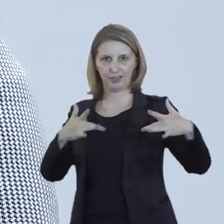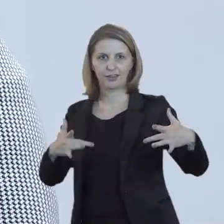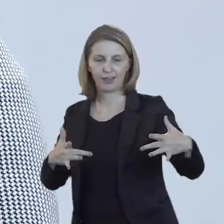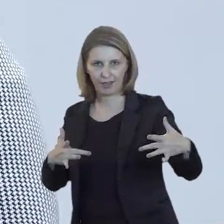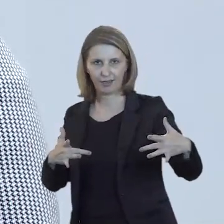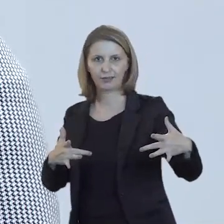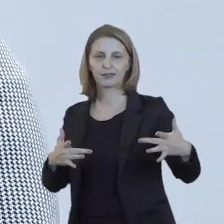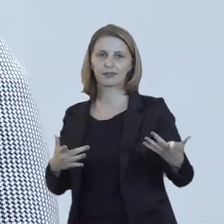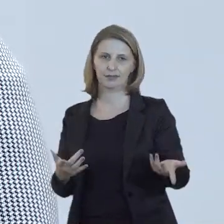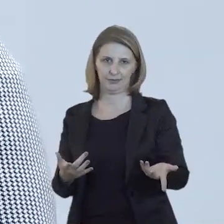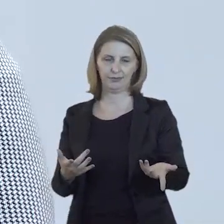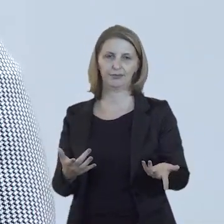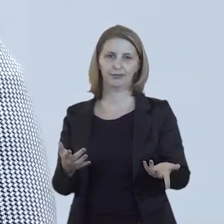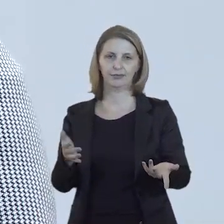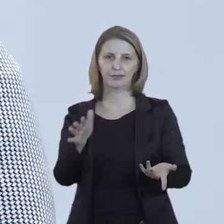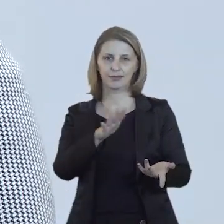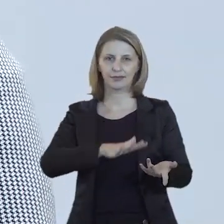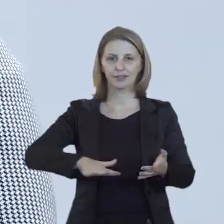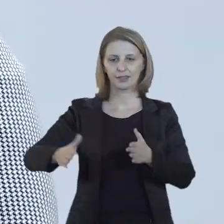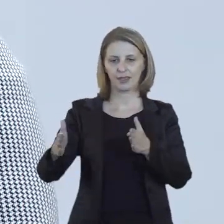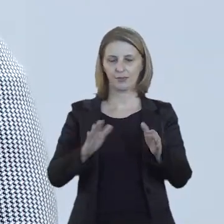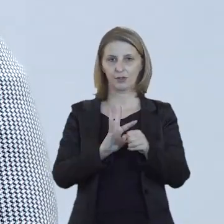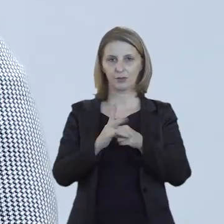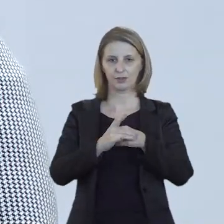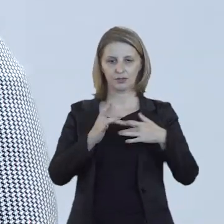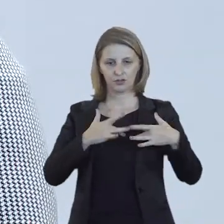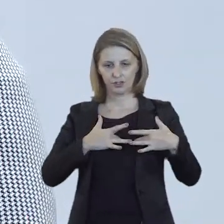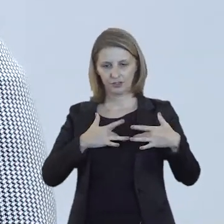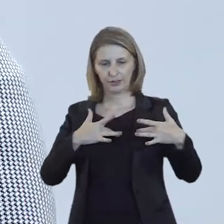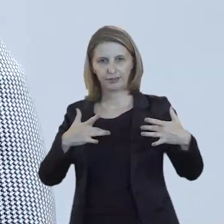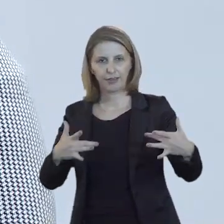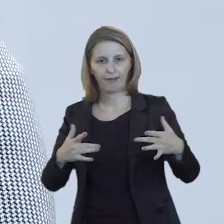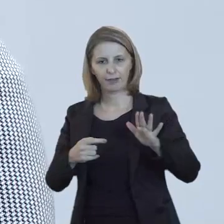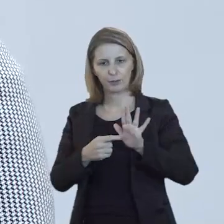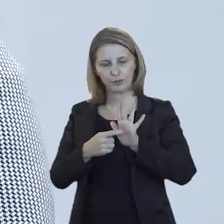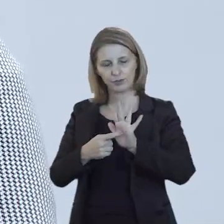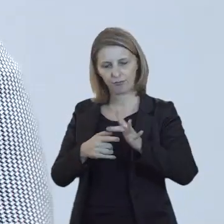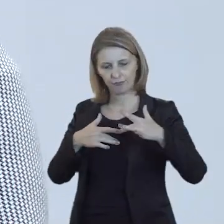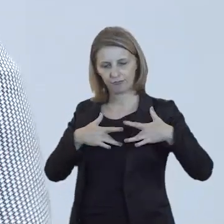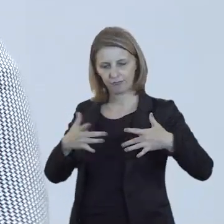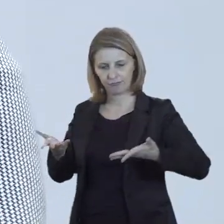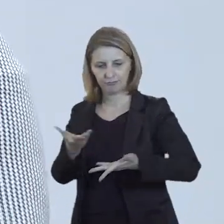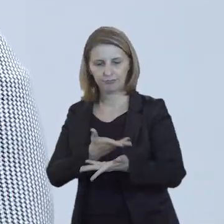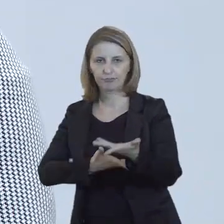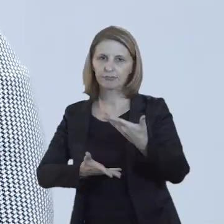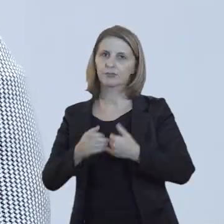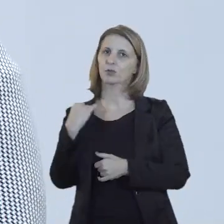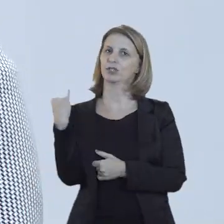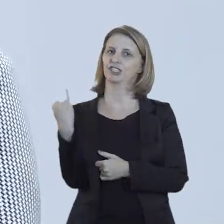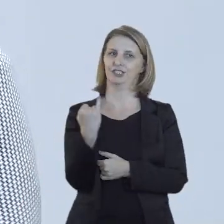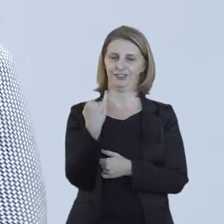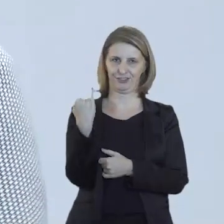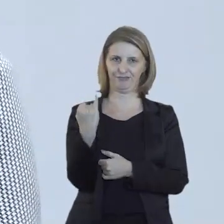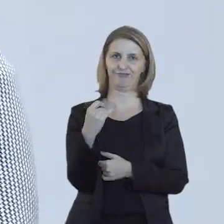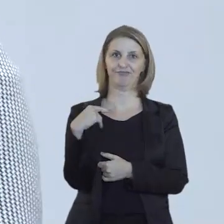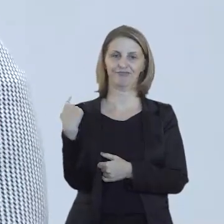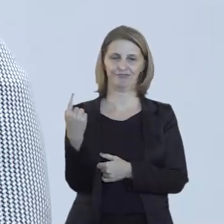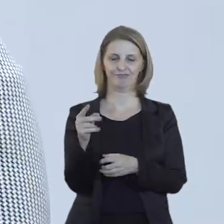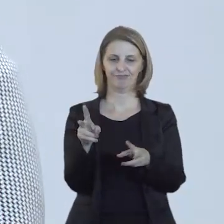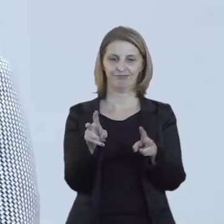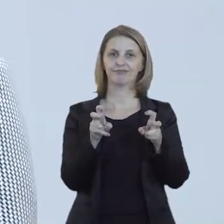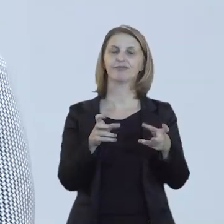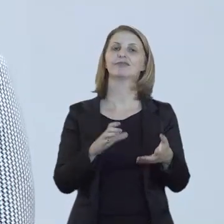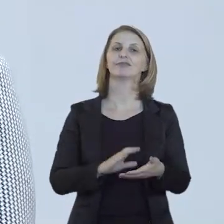movimento crescente de solidariedade na pandemia, né? As pessoas mostraram esse lado, né? Eu acho que esse é um